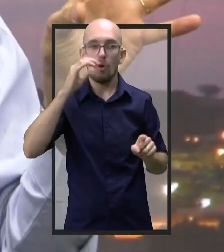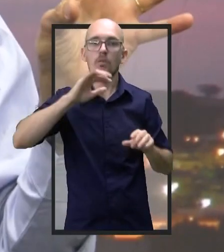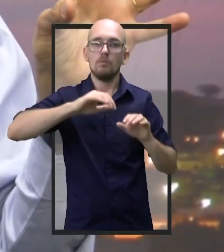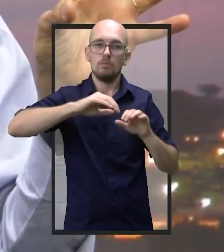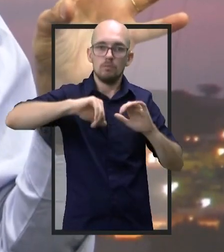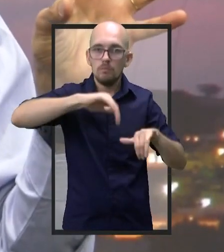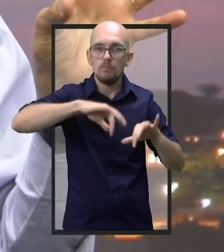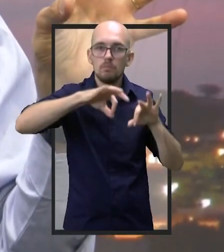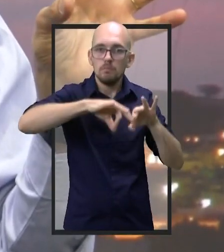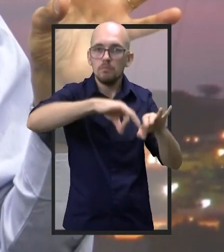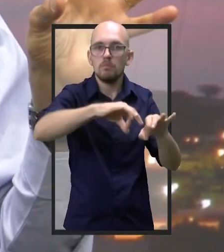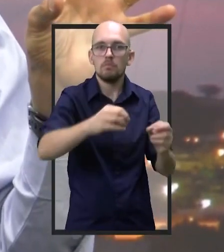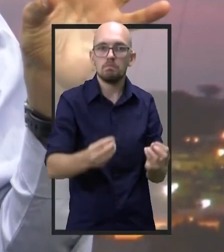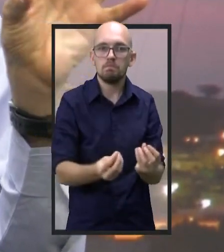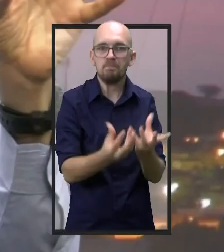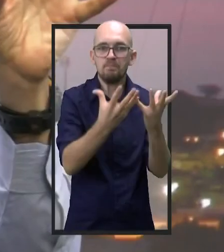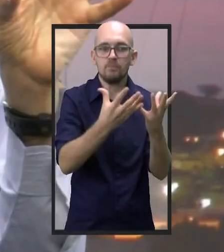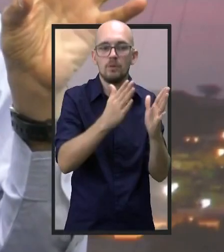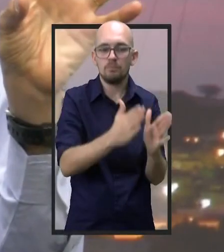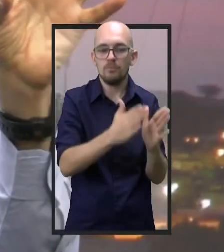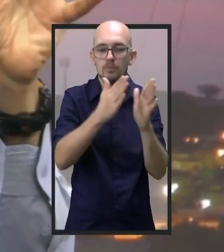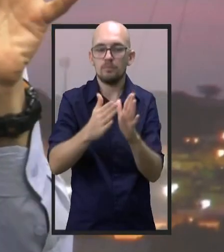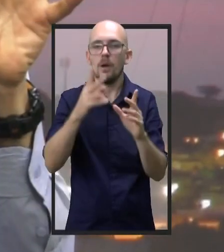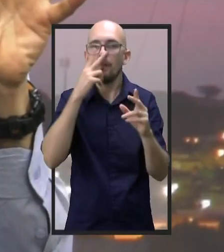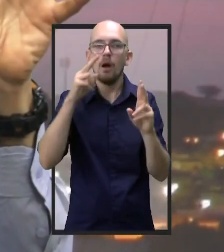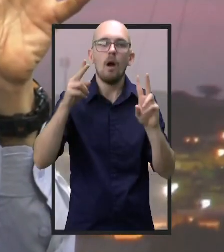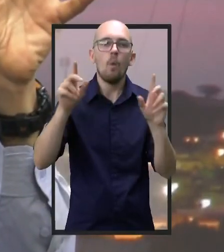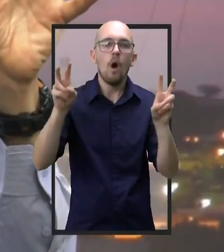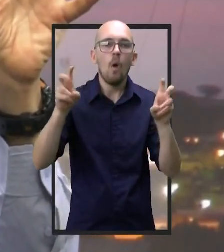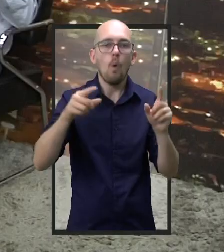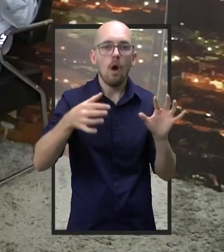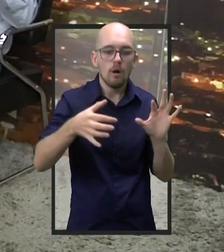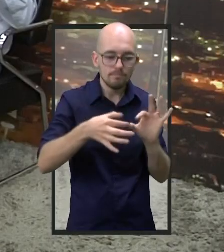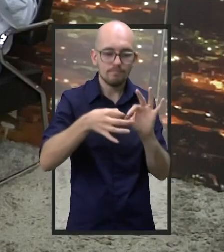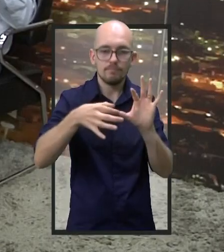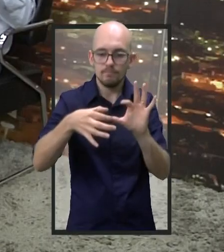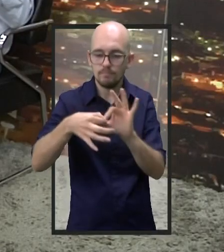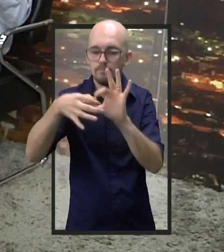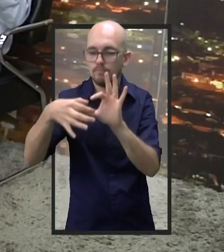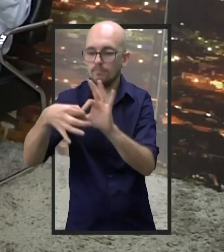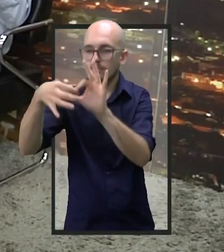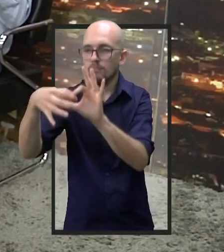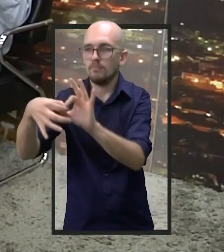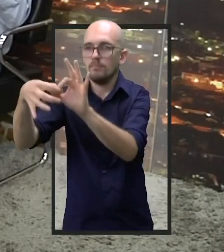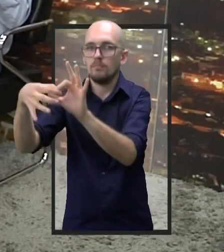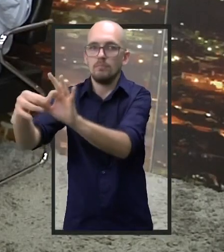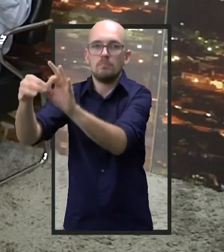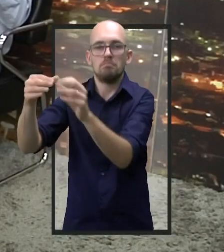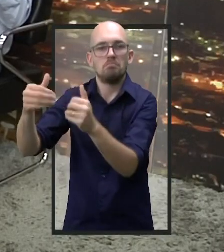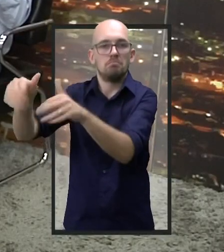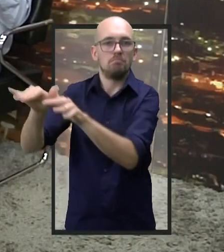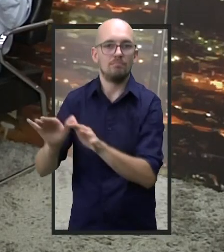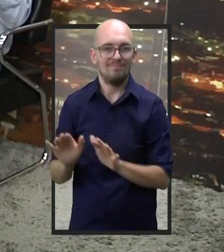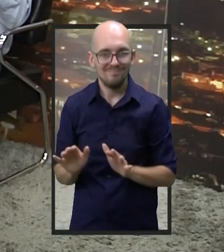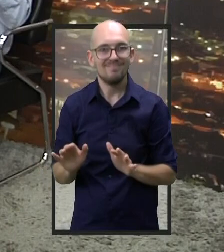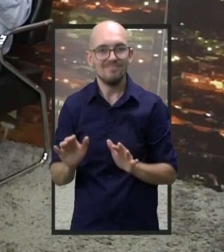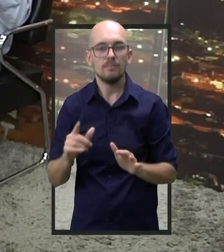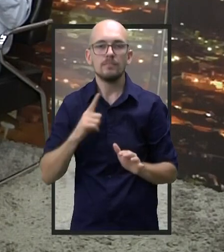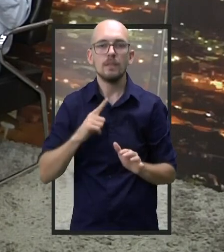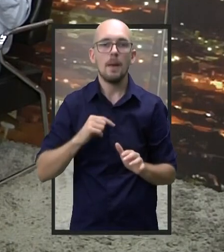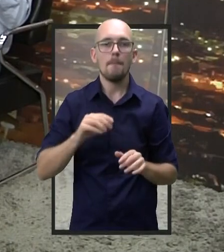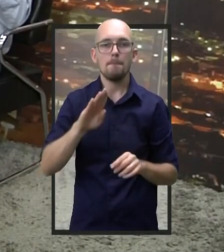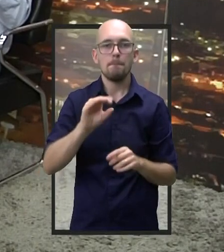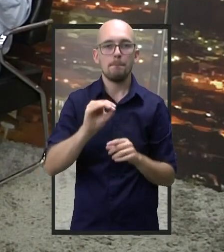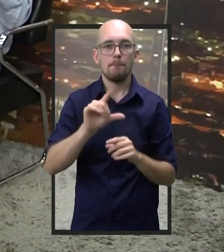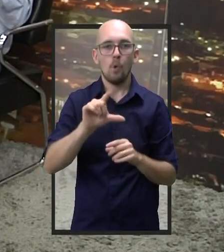nós produzimos. Né? Tem que ter essa amarração internacional. Planejamento estratégico. Tem as grandes bolsas de mercadorias e futuros, né?